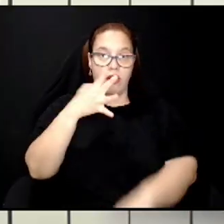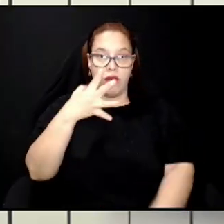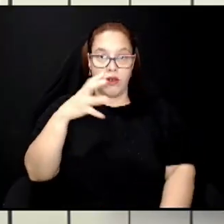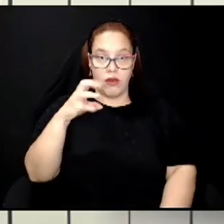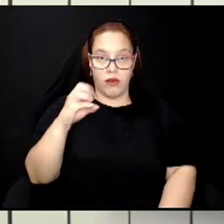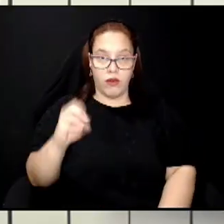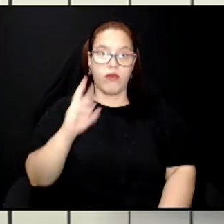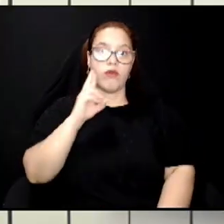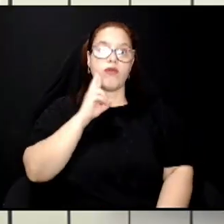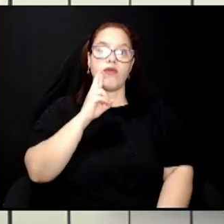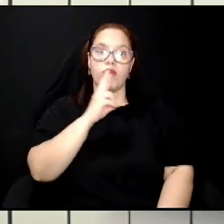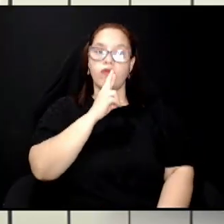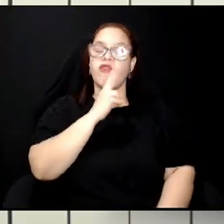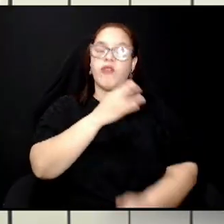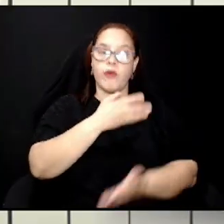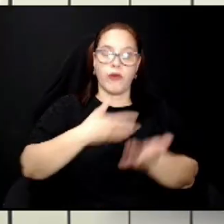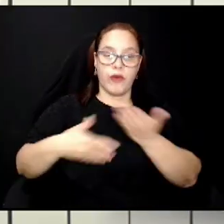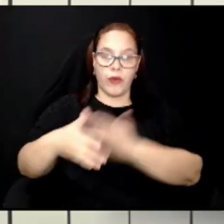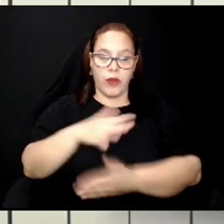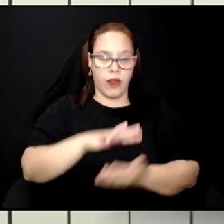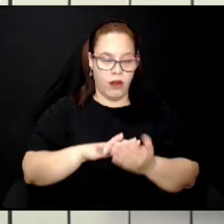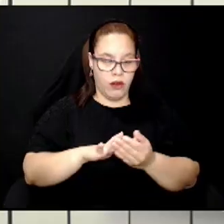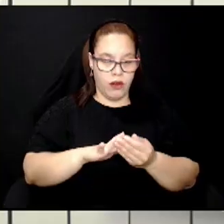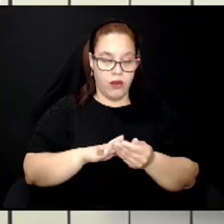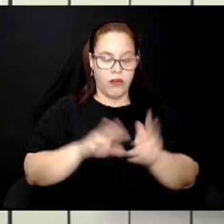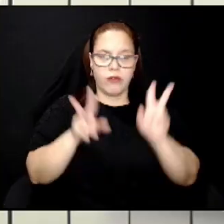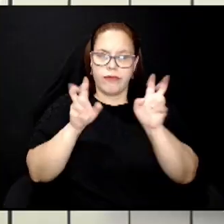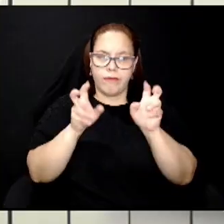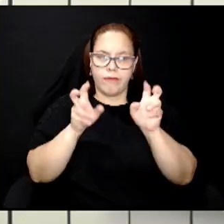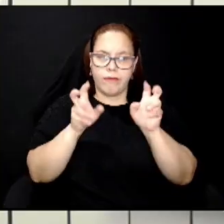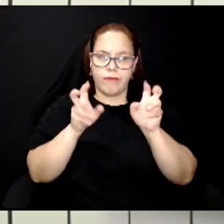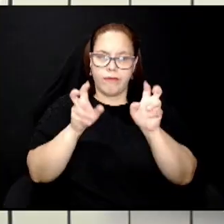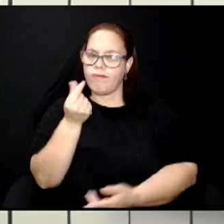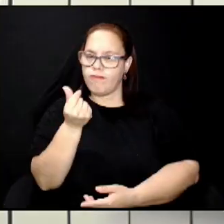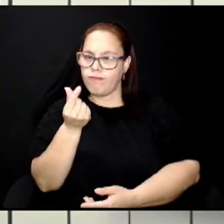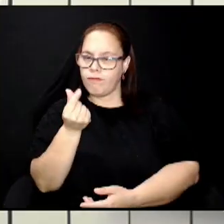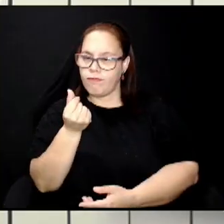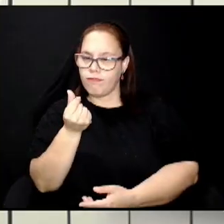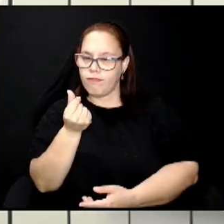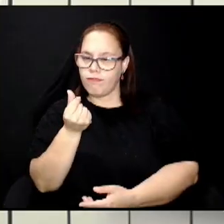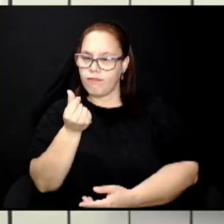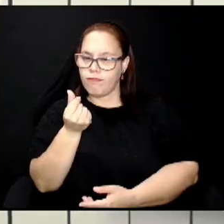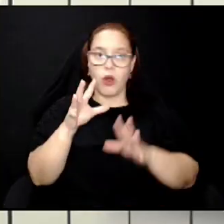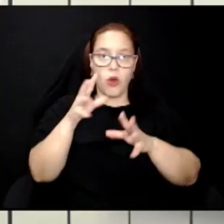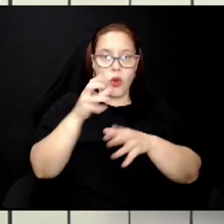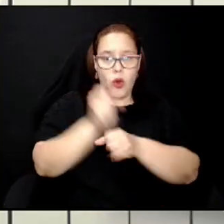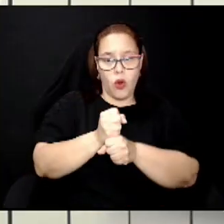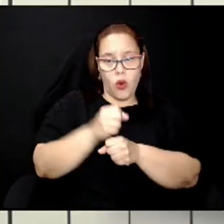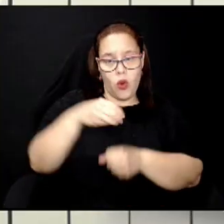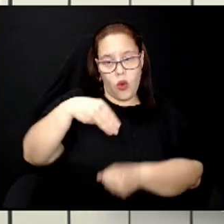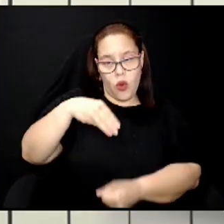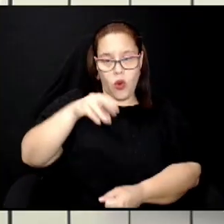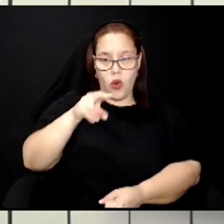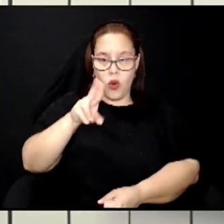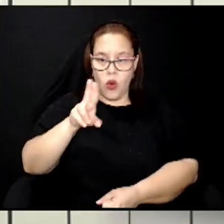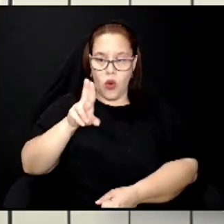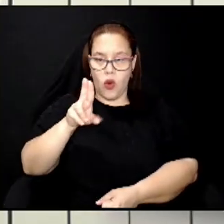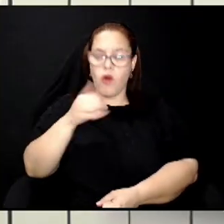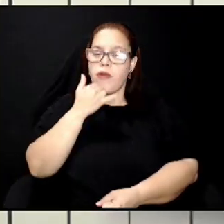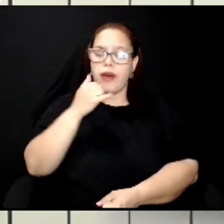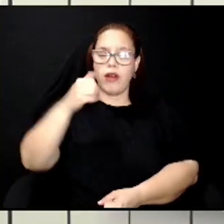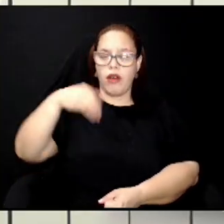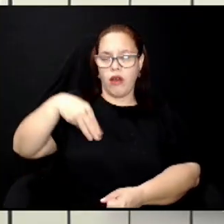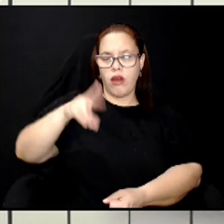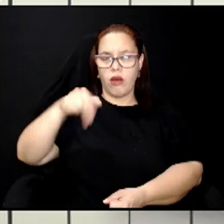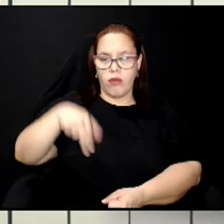restaurantes participantes. Então, sobre os valores, se é menu completo, onde encontrar esses restaurantes, eu